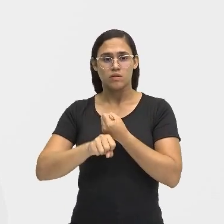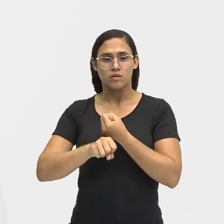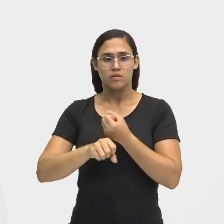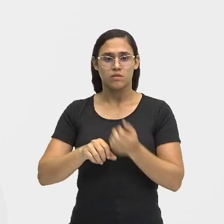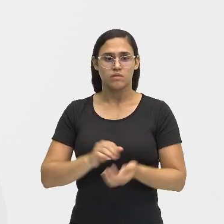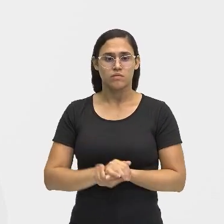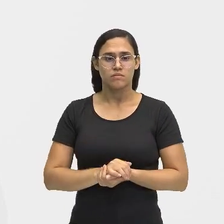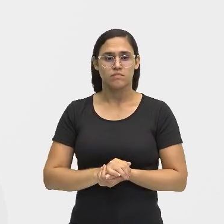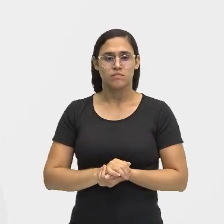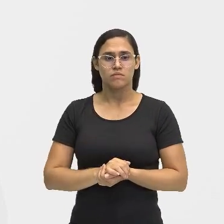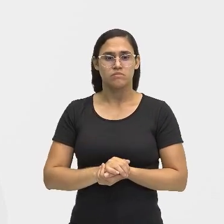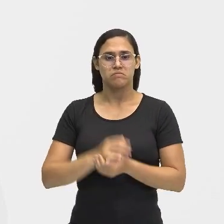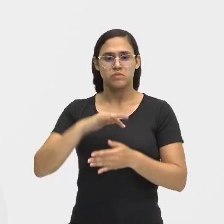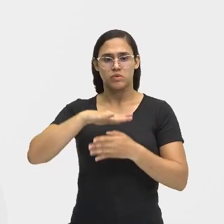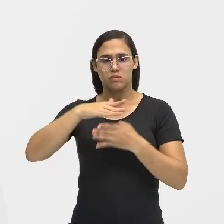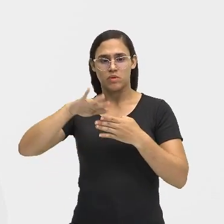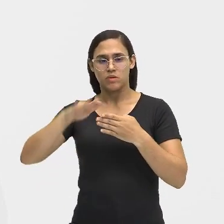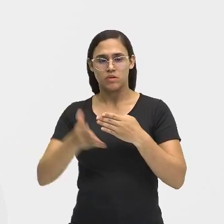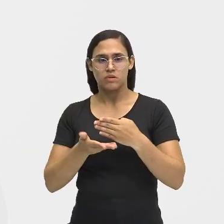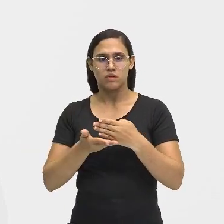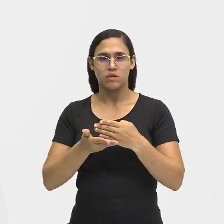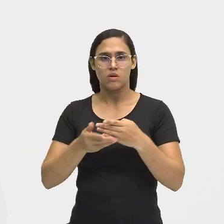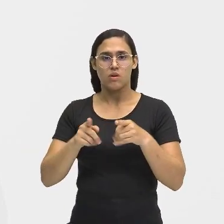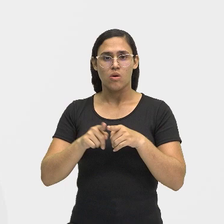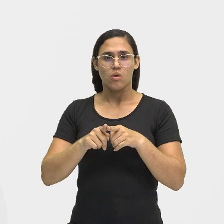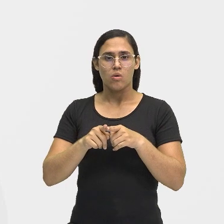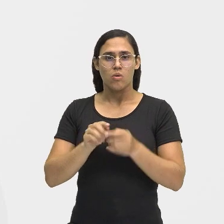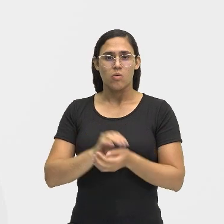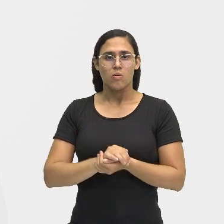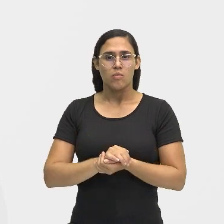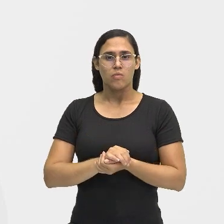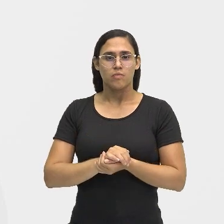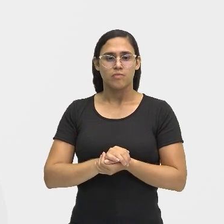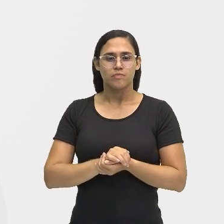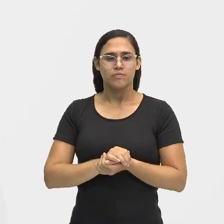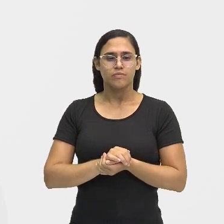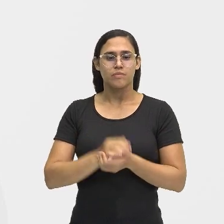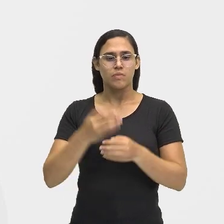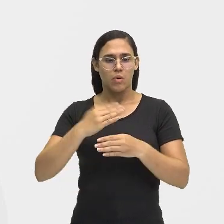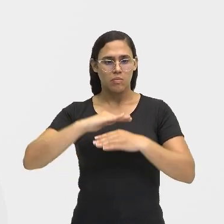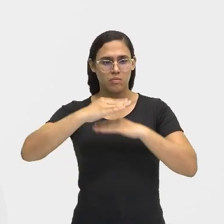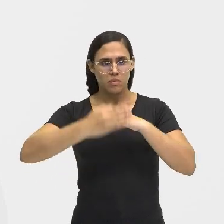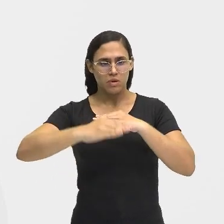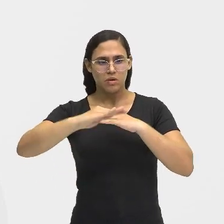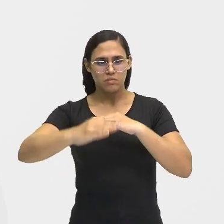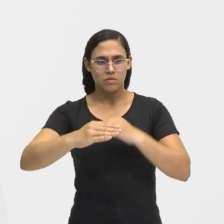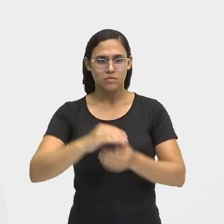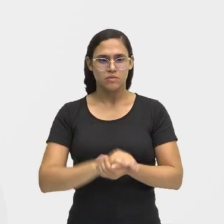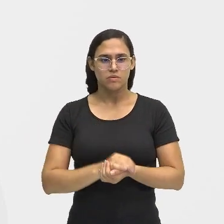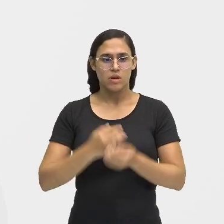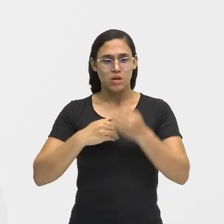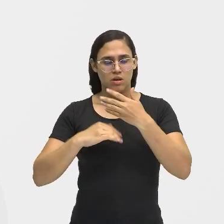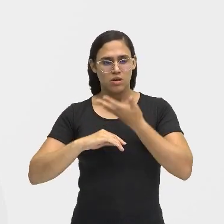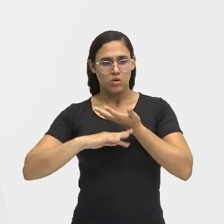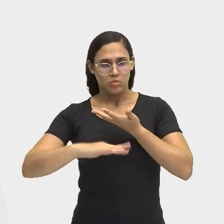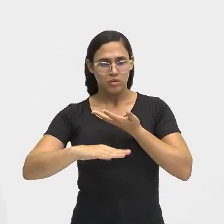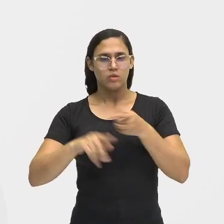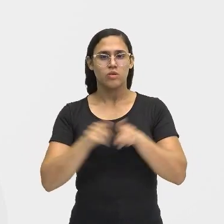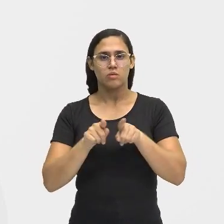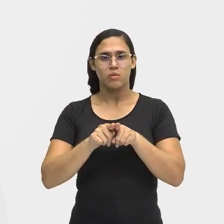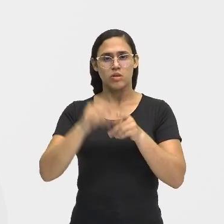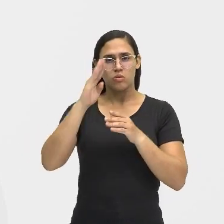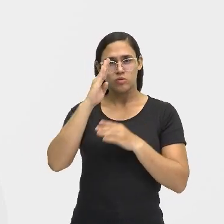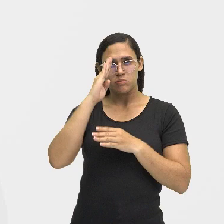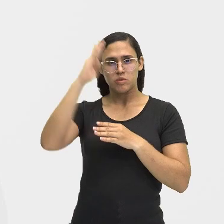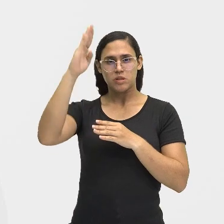Caatinga, temos a Mata Atlântica, o Pantanal e Pampa, né? Então, esses são os principais biomas brasileiros, tá? Mas a